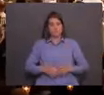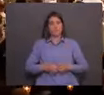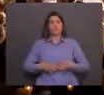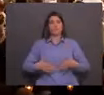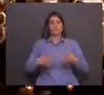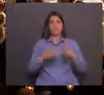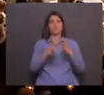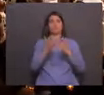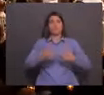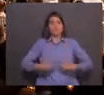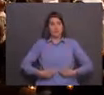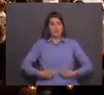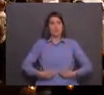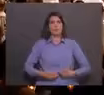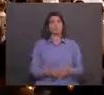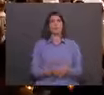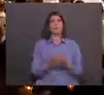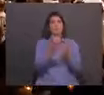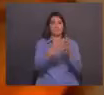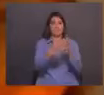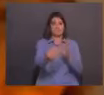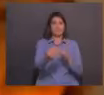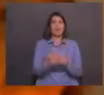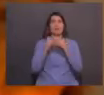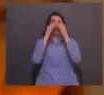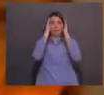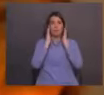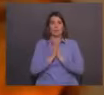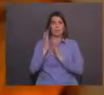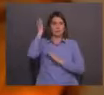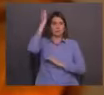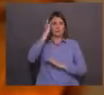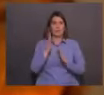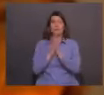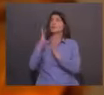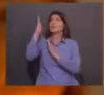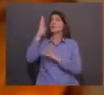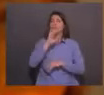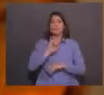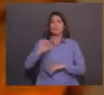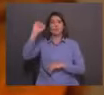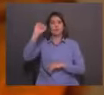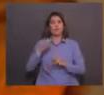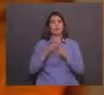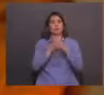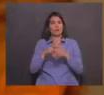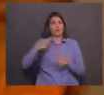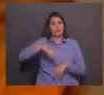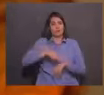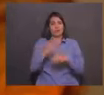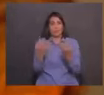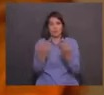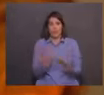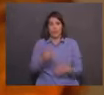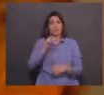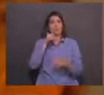este frutul trupului tău, Iisus. Santa Maria, Mãe de Deus, rogai por nós, pecadores, agora e na